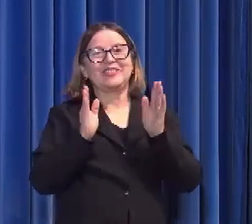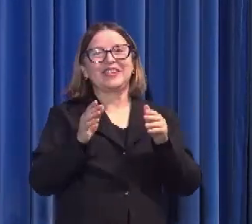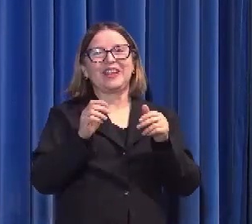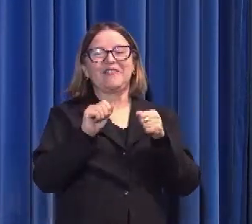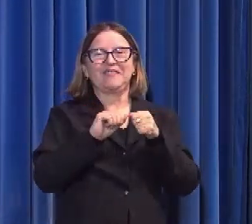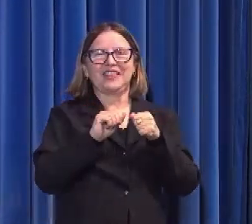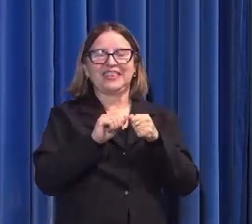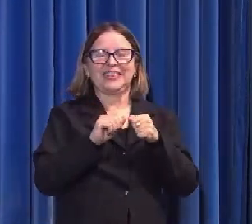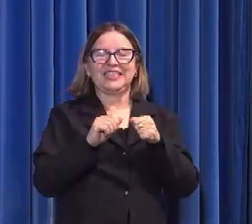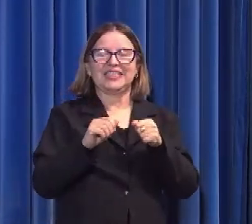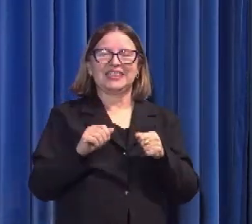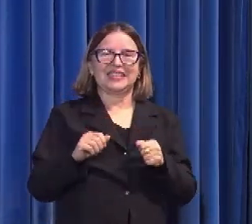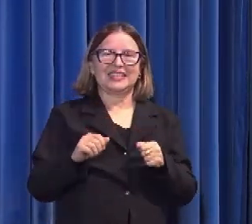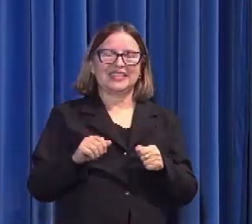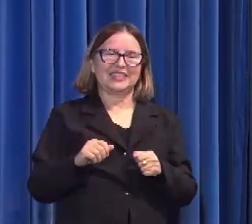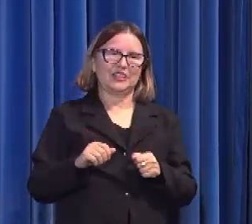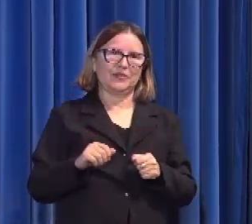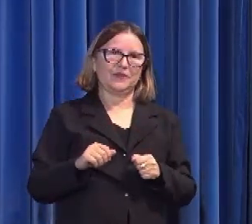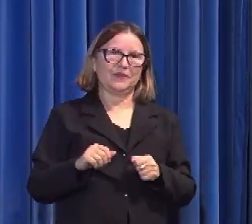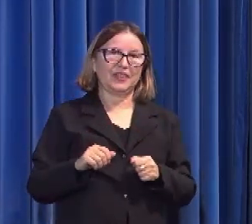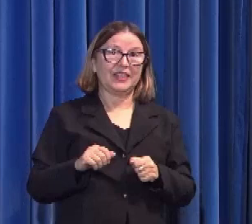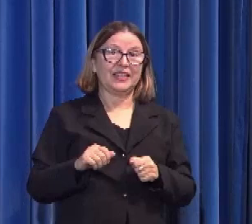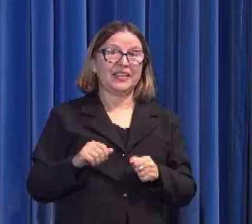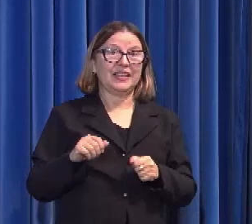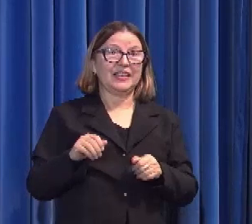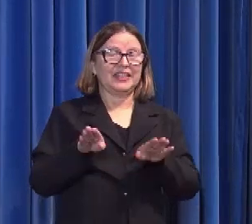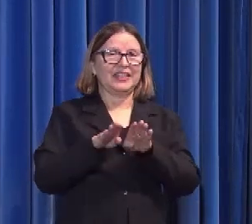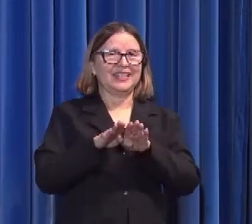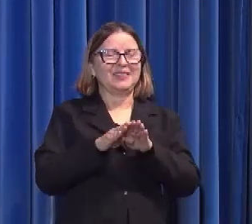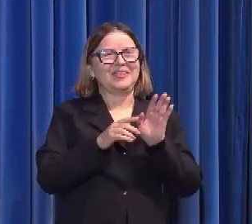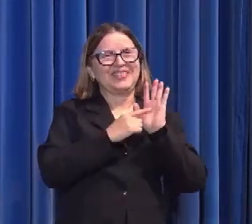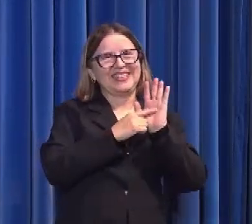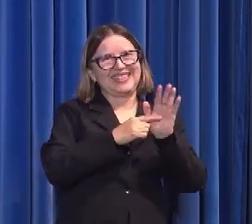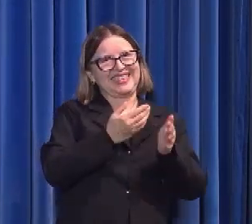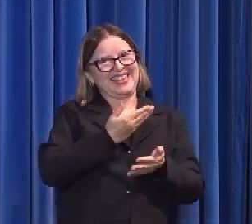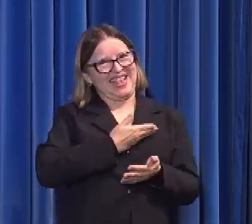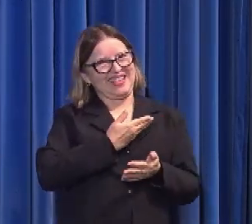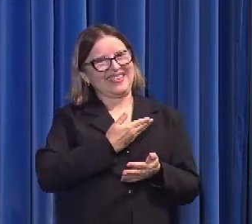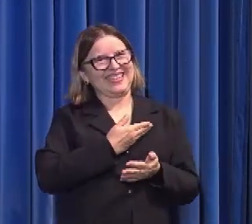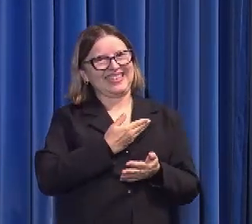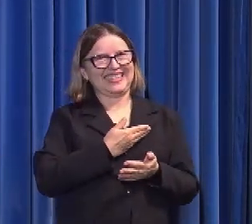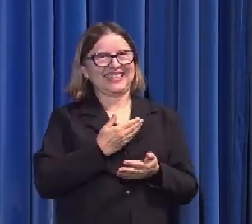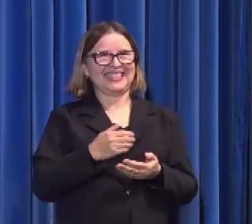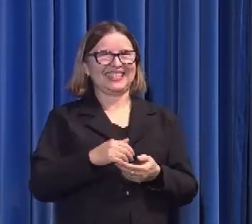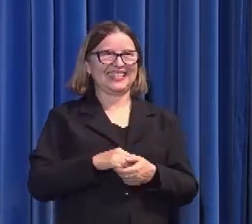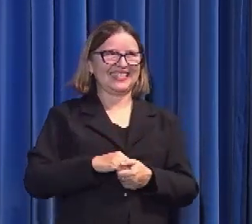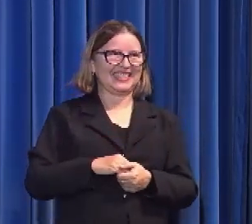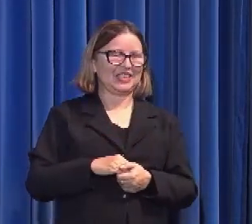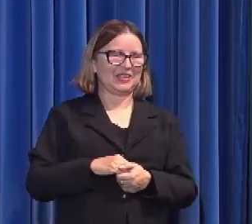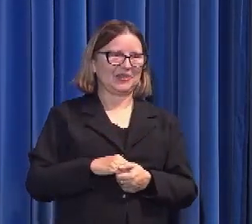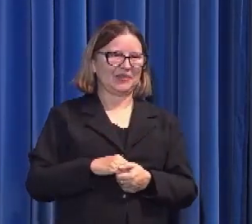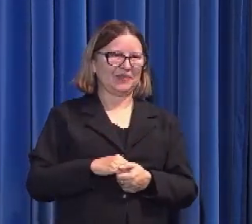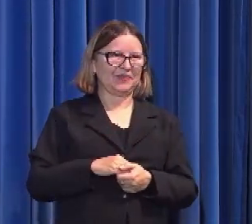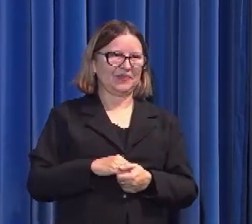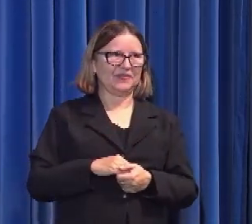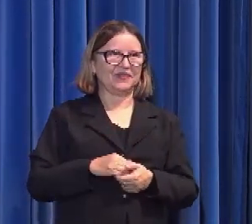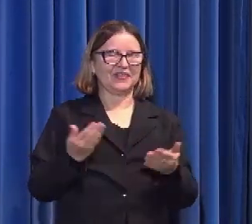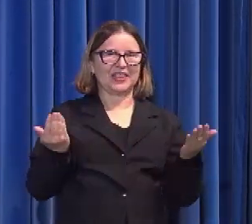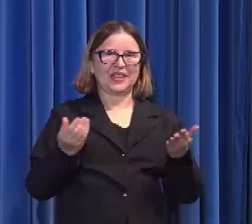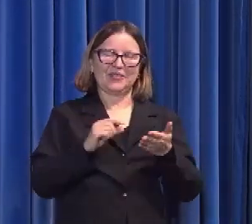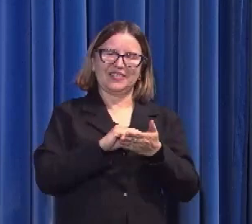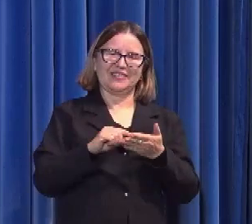amigos e Jesus dessa amizade e vamos agora para o